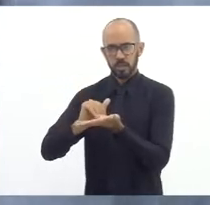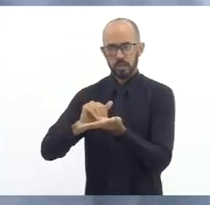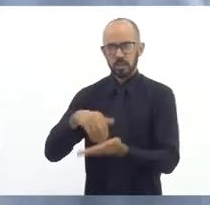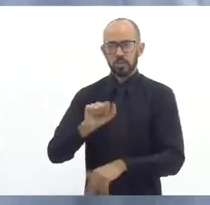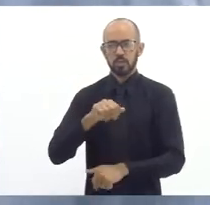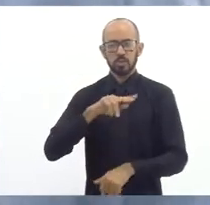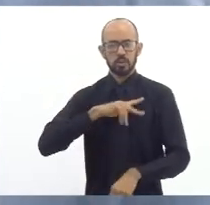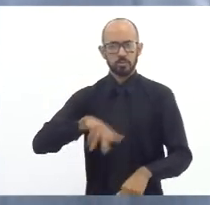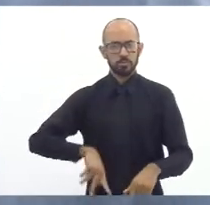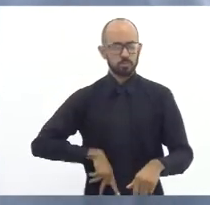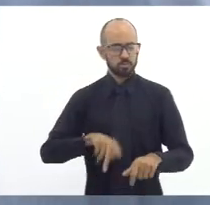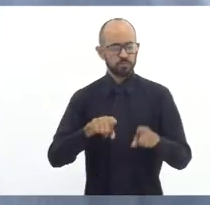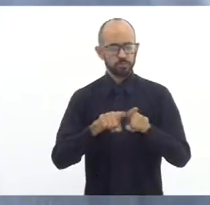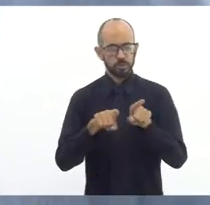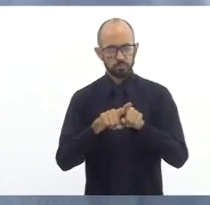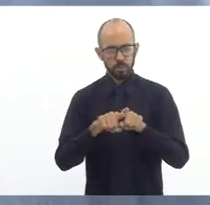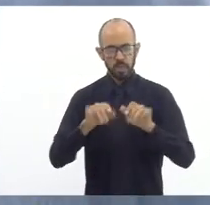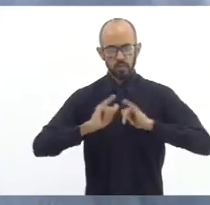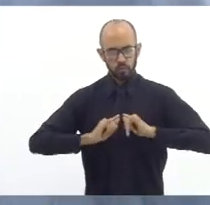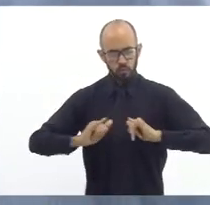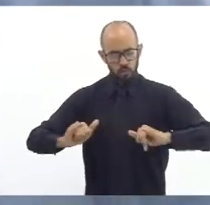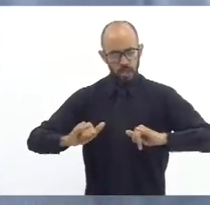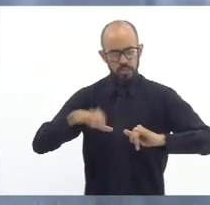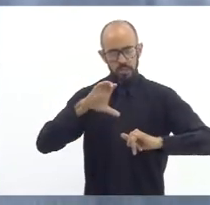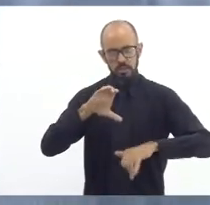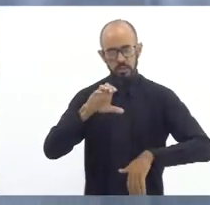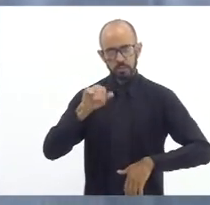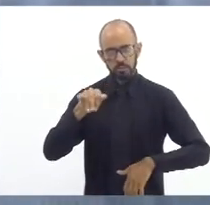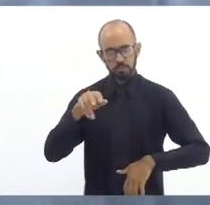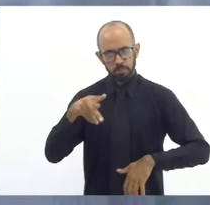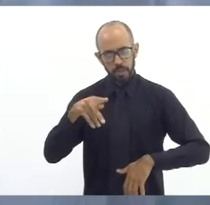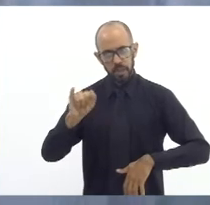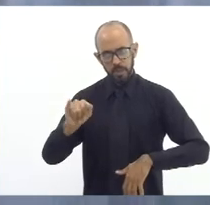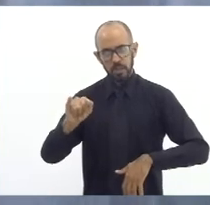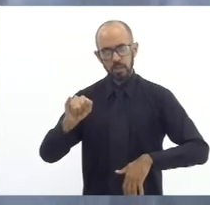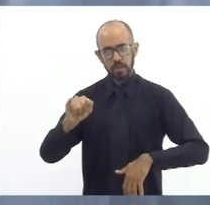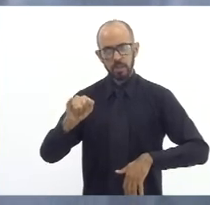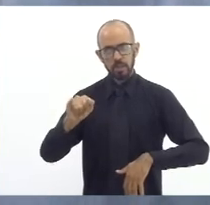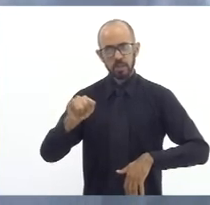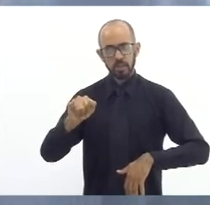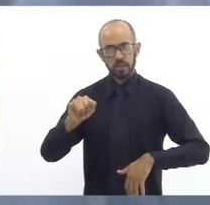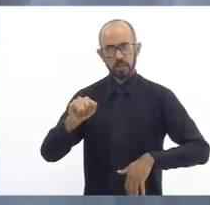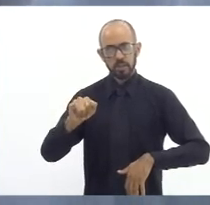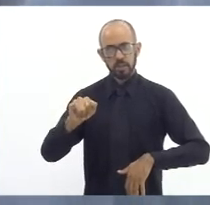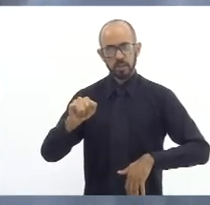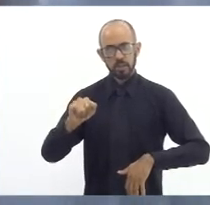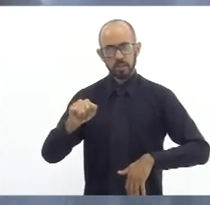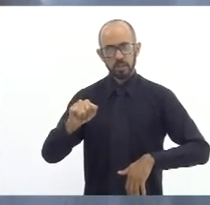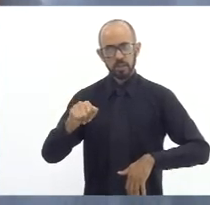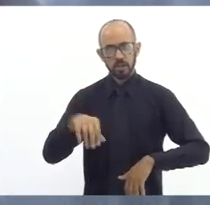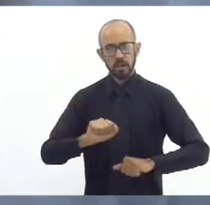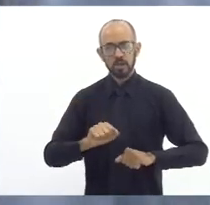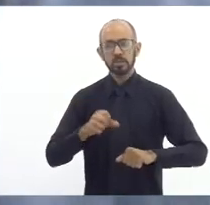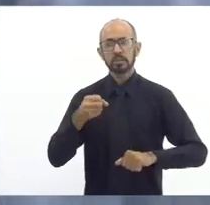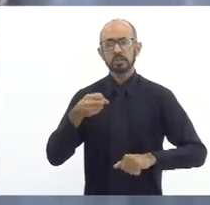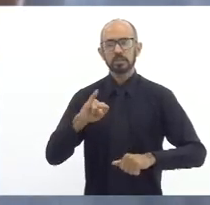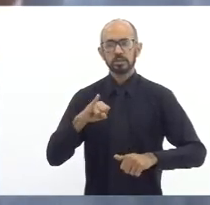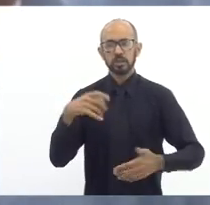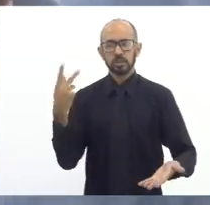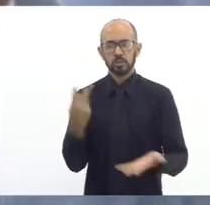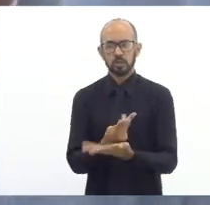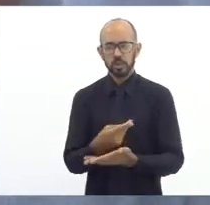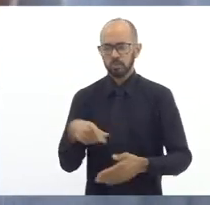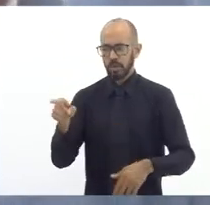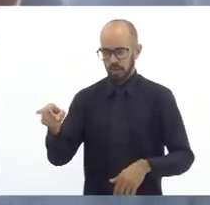Getransp, informasse a CPI e torne nulas as demissões, para que Vossa Excelência